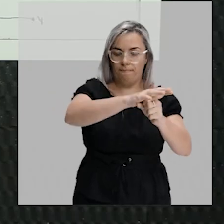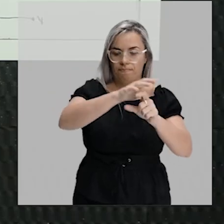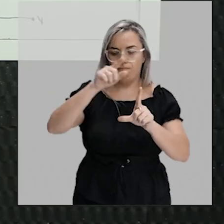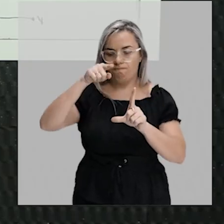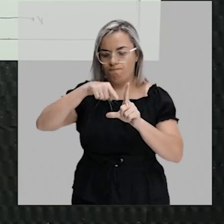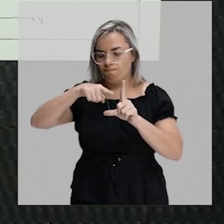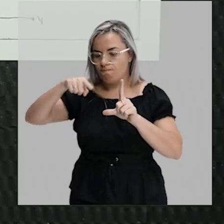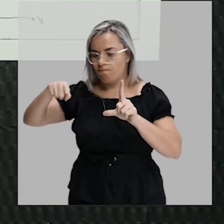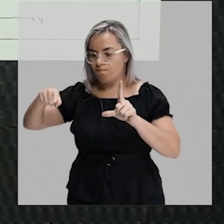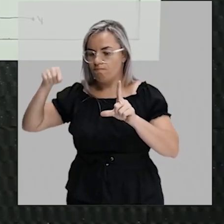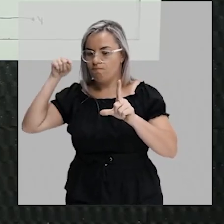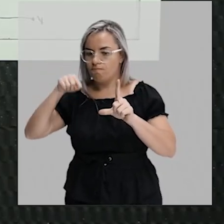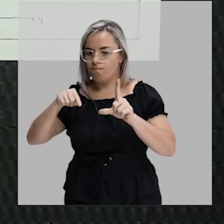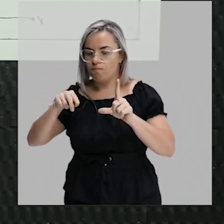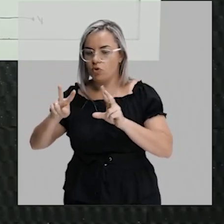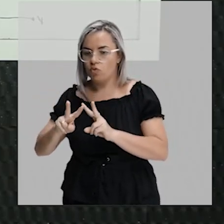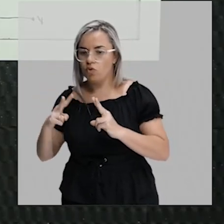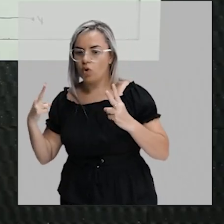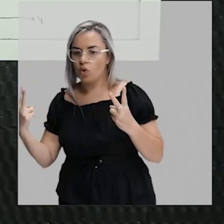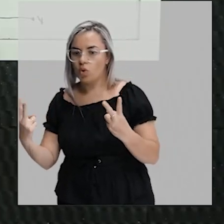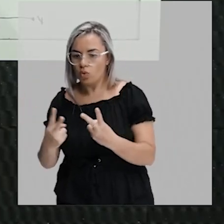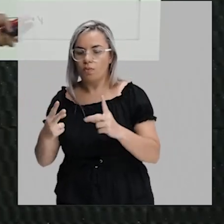volume. Percebam o seguinte,